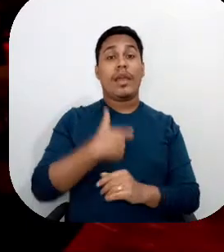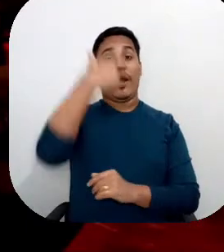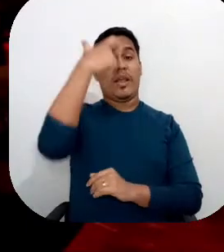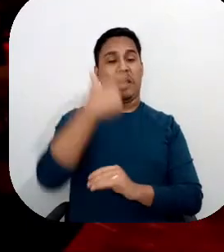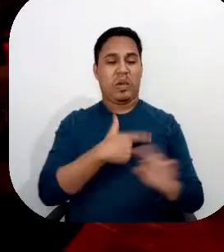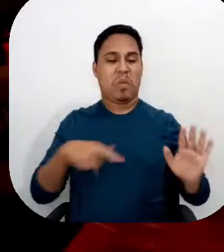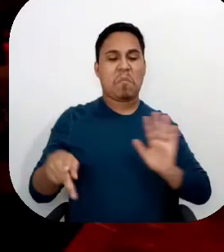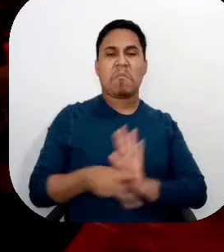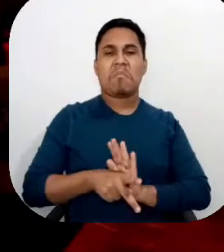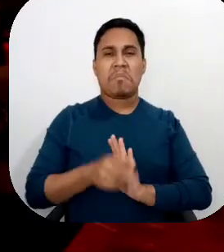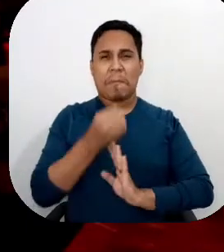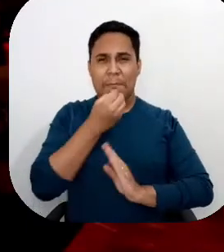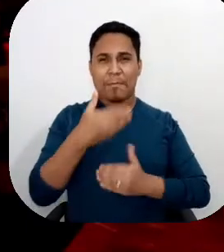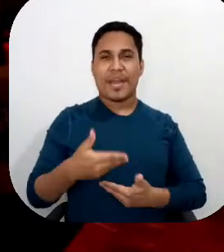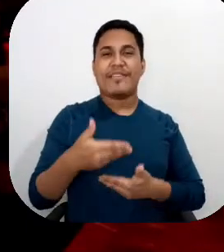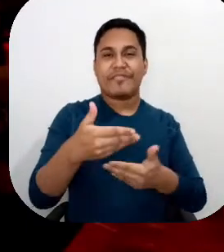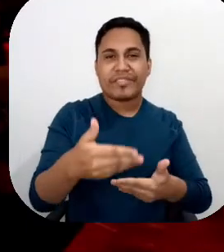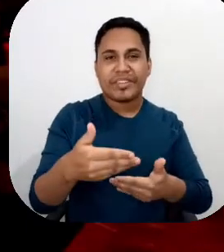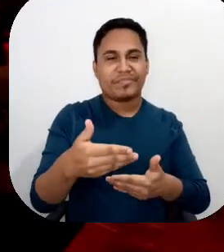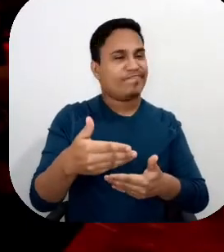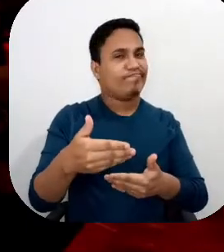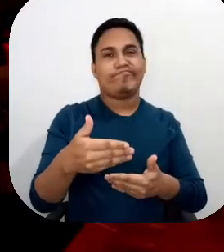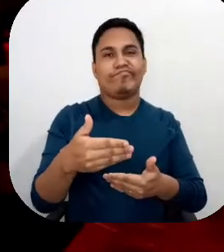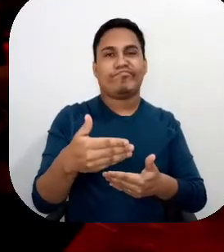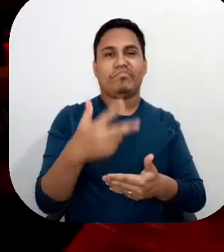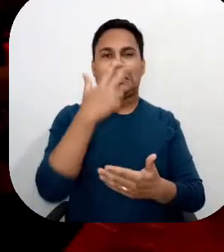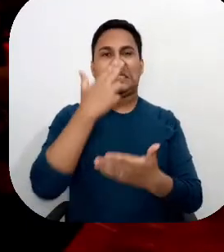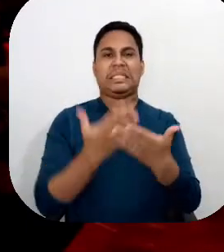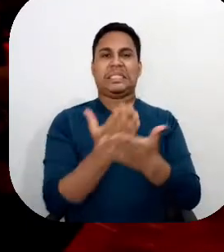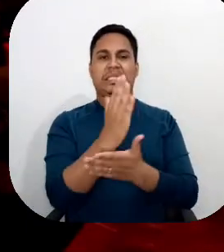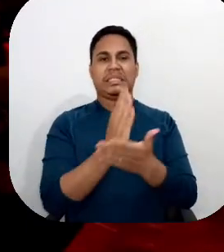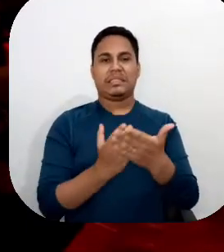Eu não sou bem-vinda aqui.